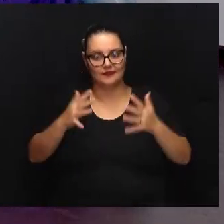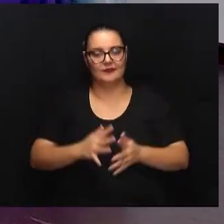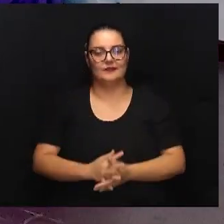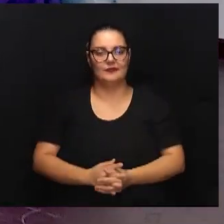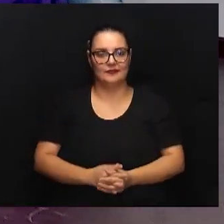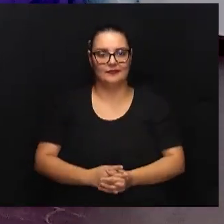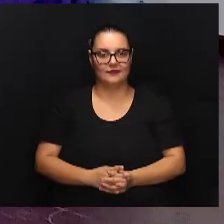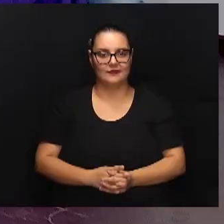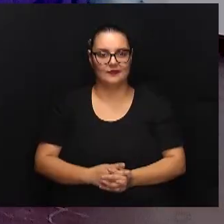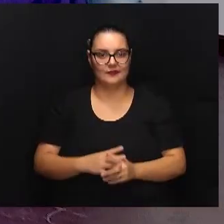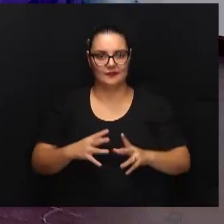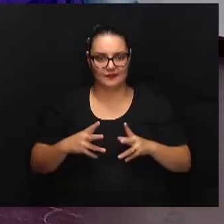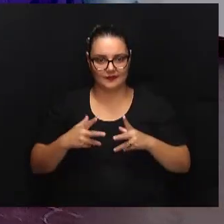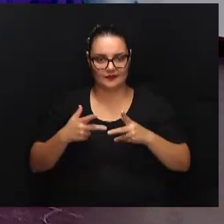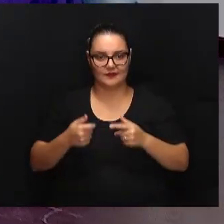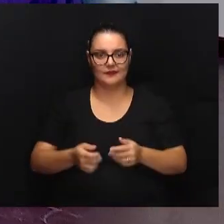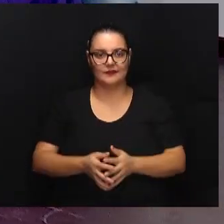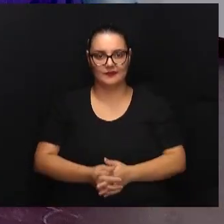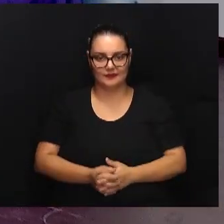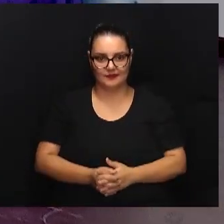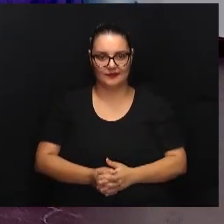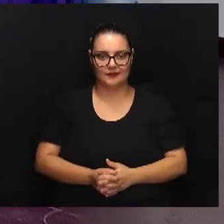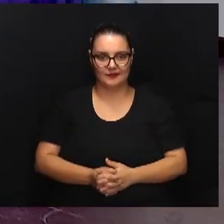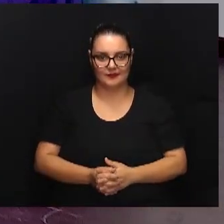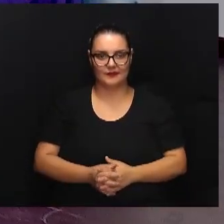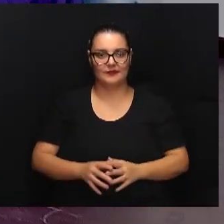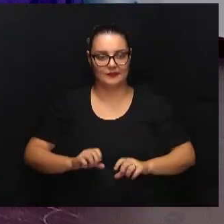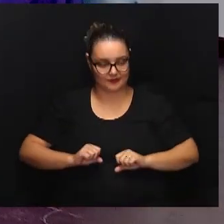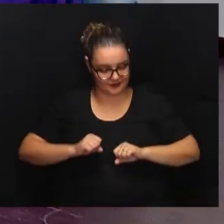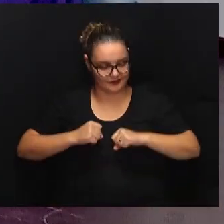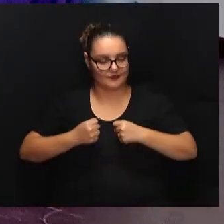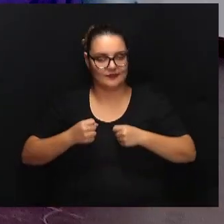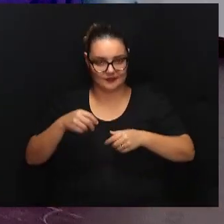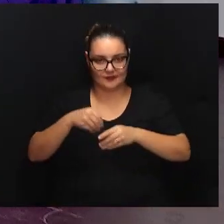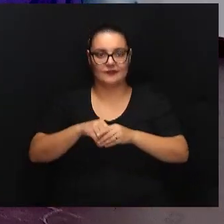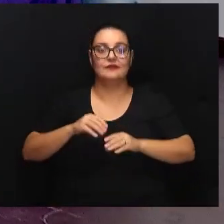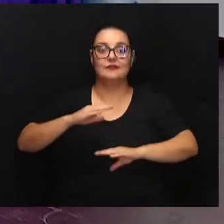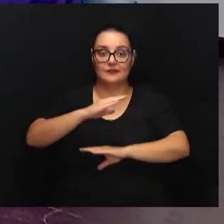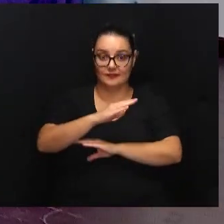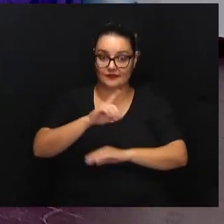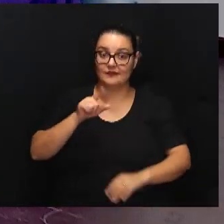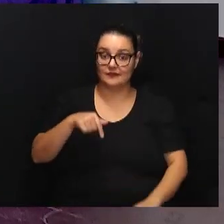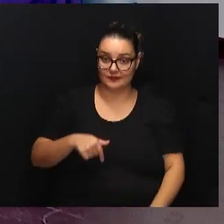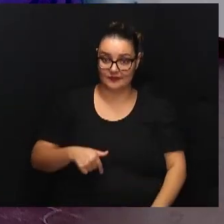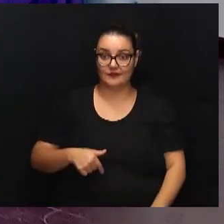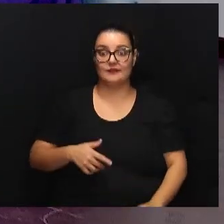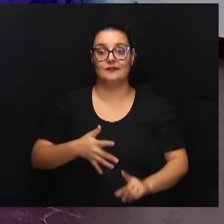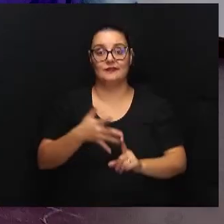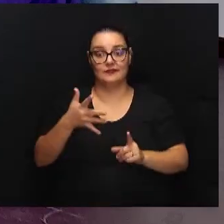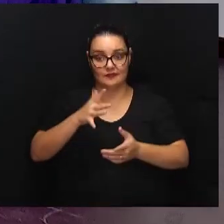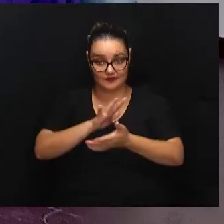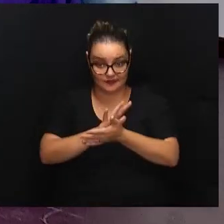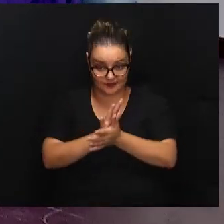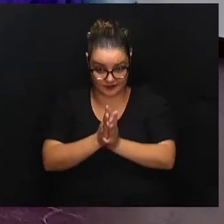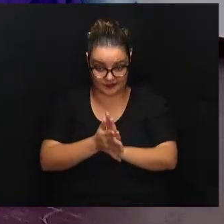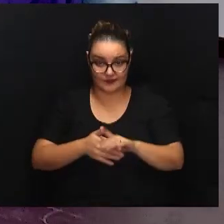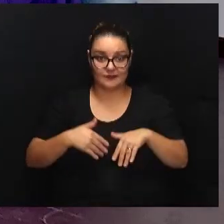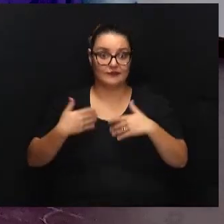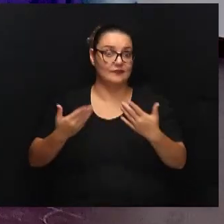pelo convite, parabenizar, né, por todo o espírito combativo dentro daquela Câmara, que ela